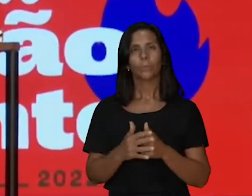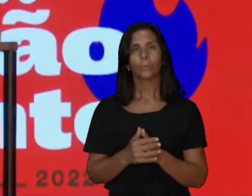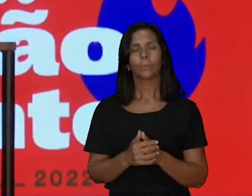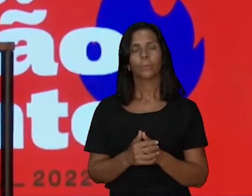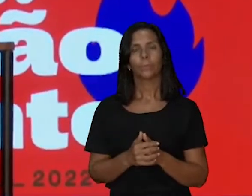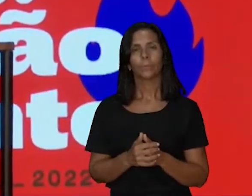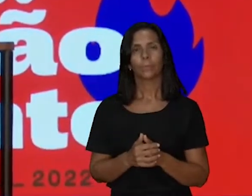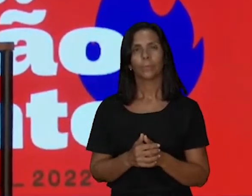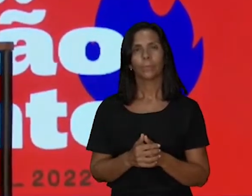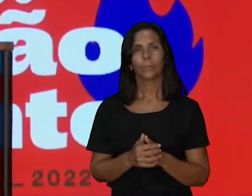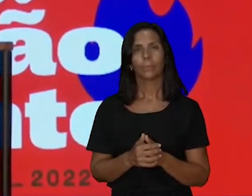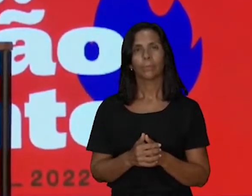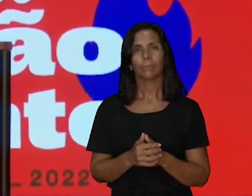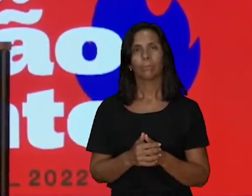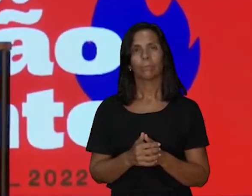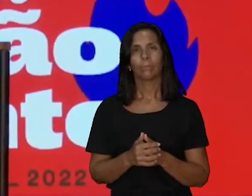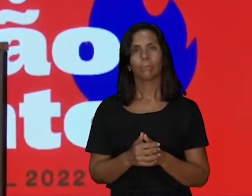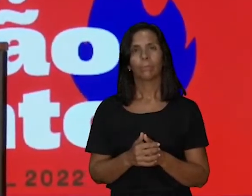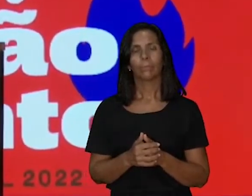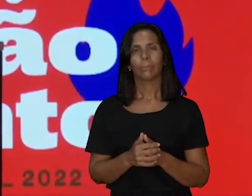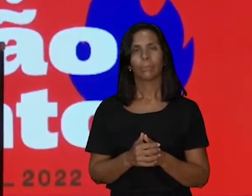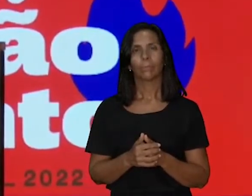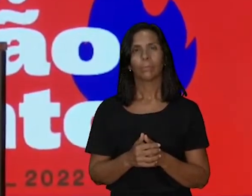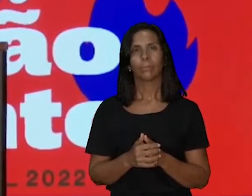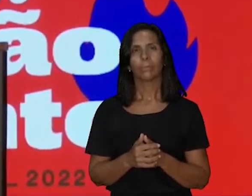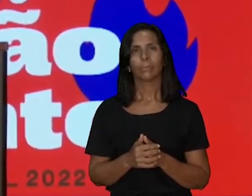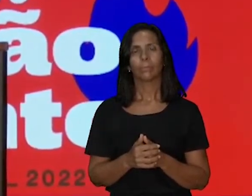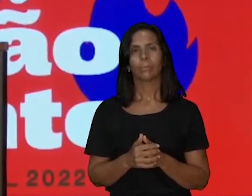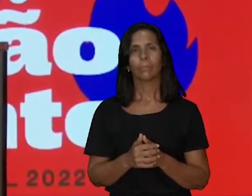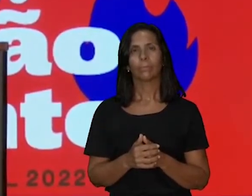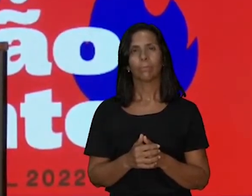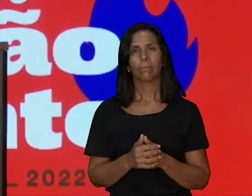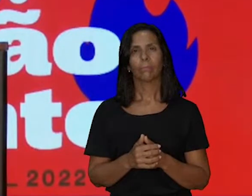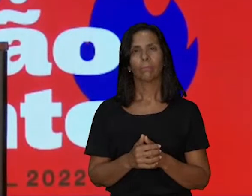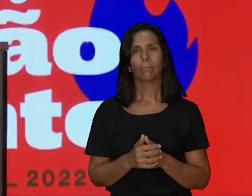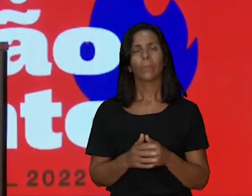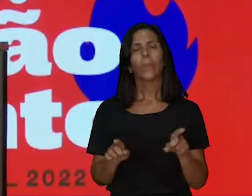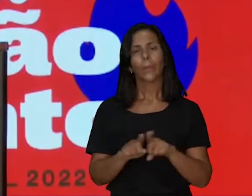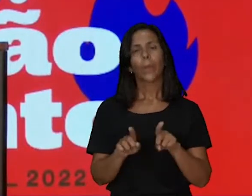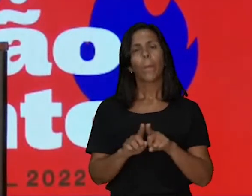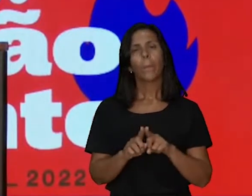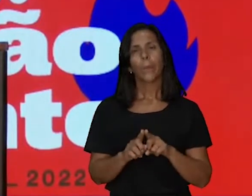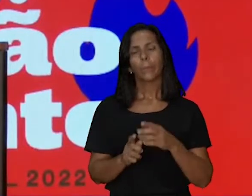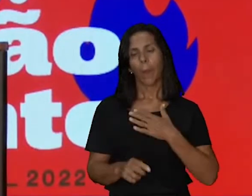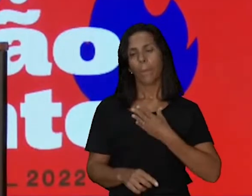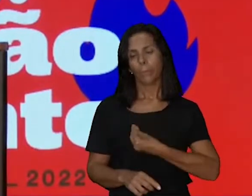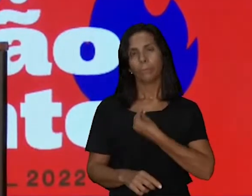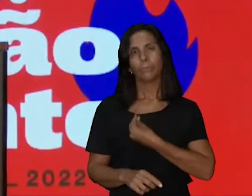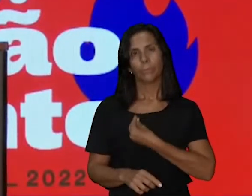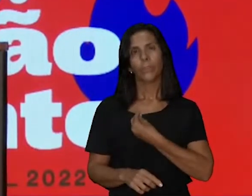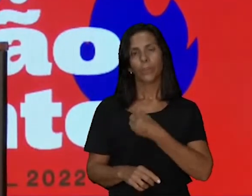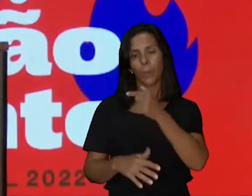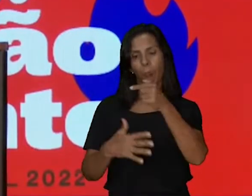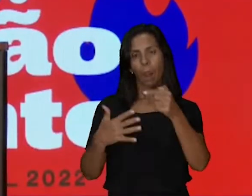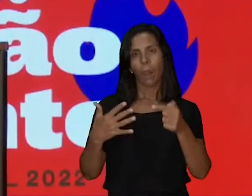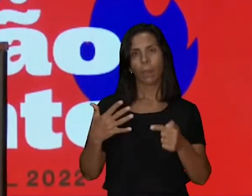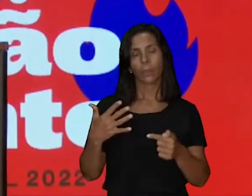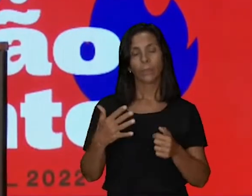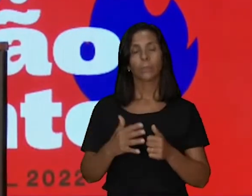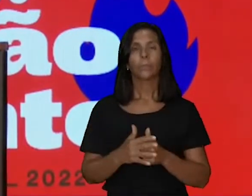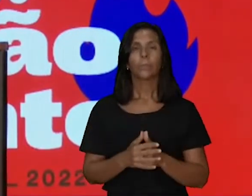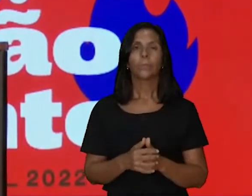querer dar indireta para ninguém, e falando para mim também. Mas tem algumas coisas que elas por si